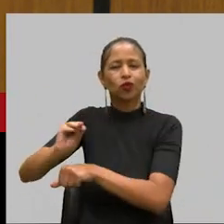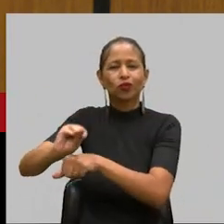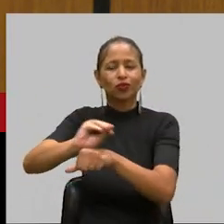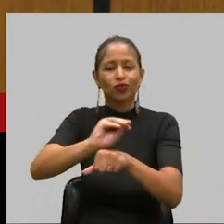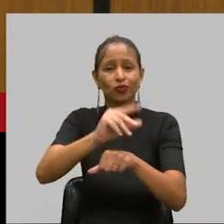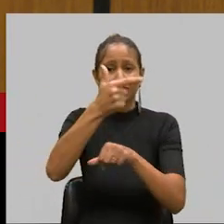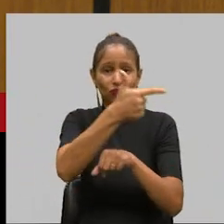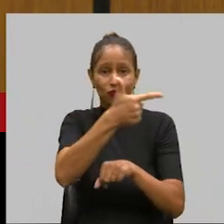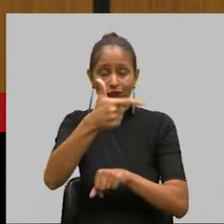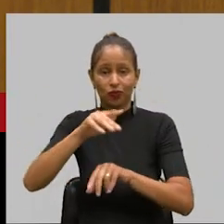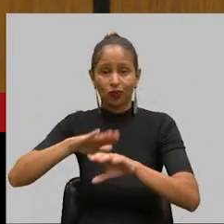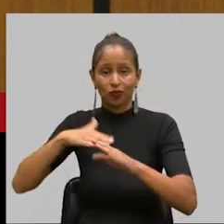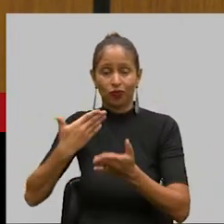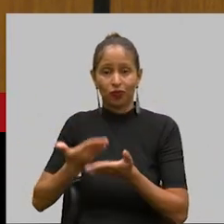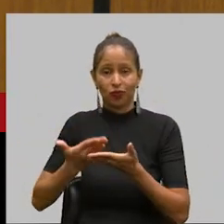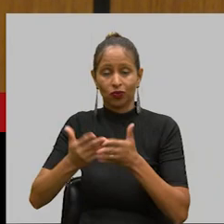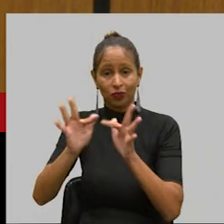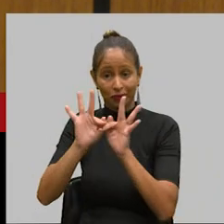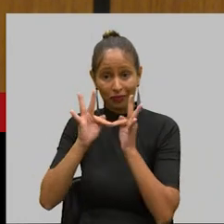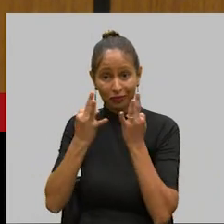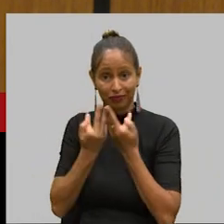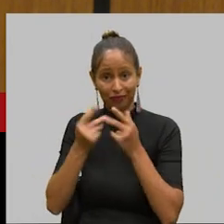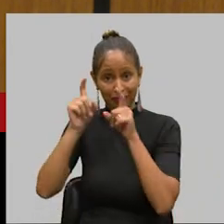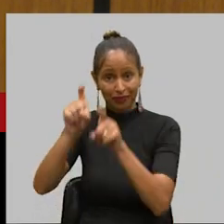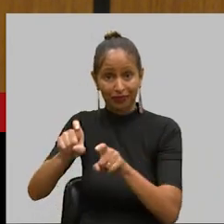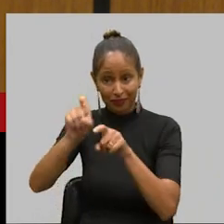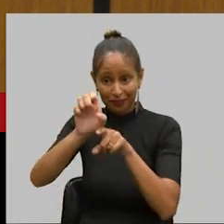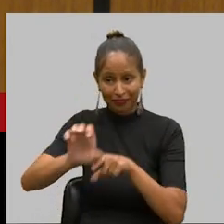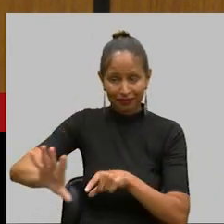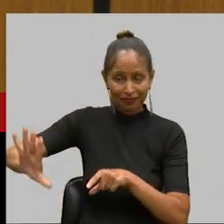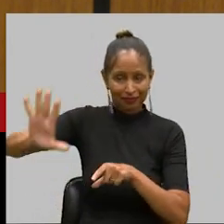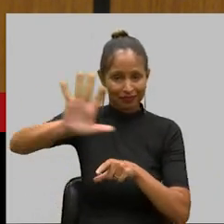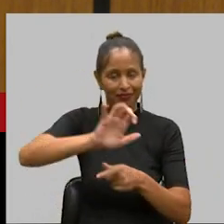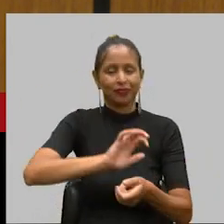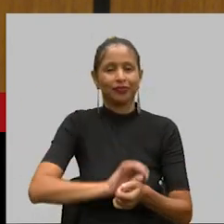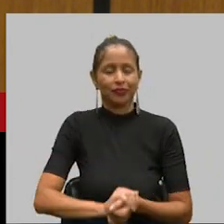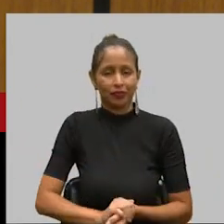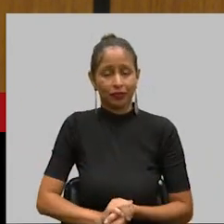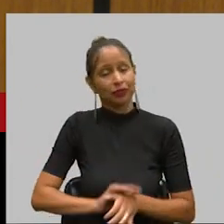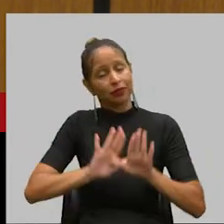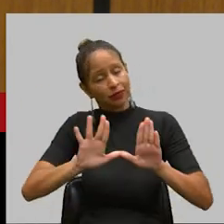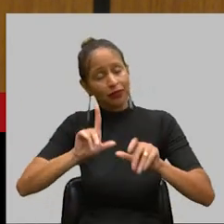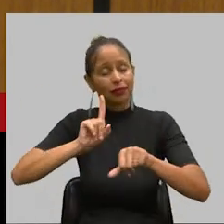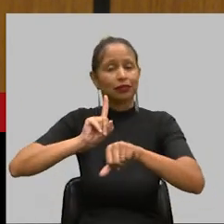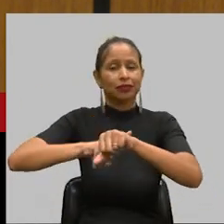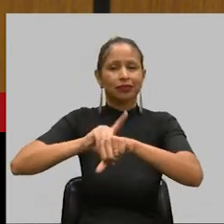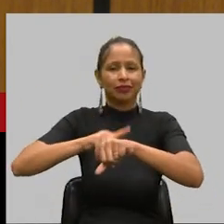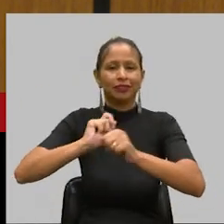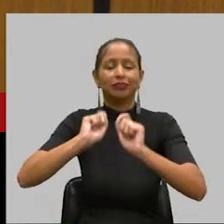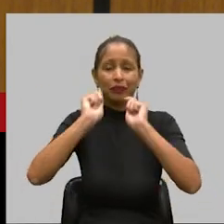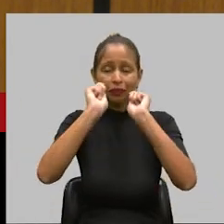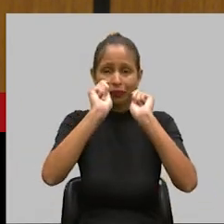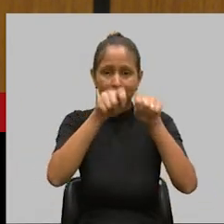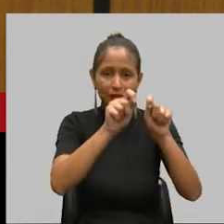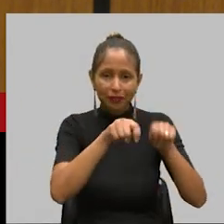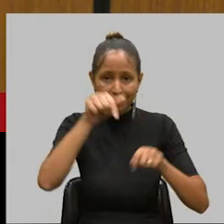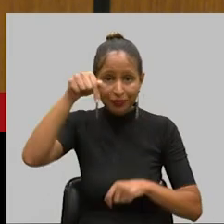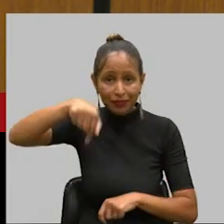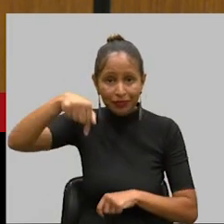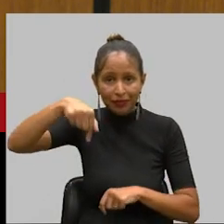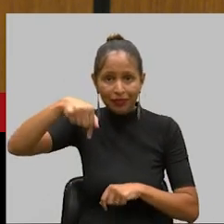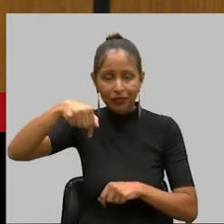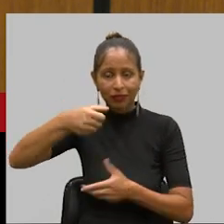22 escolas famílias agrícolas do nosso estado e ao mesmo tempo podendo aqui